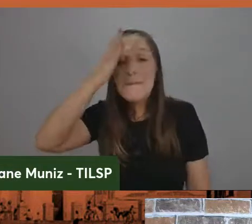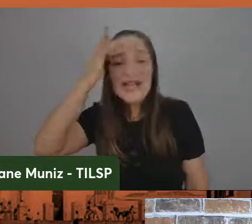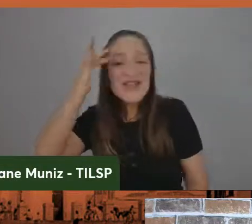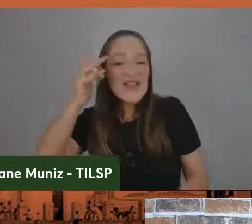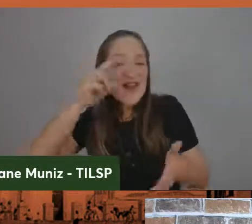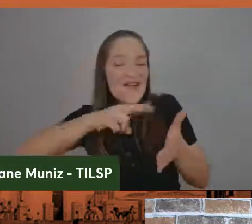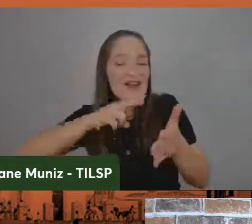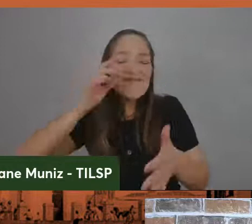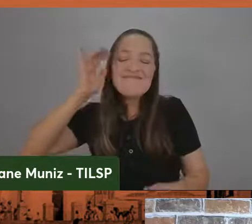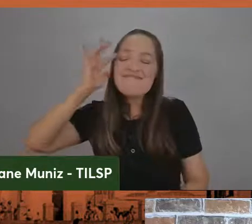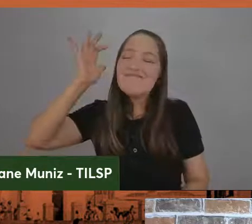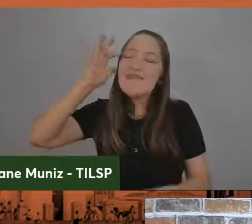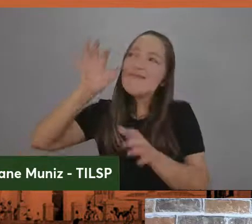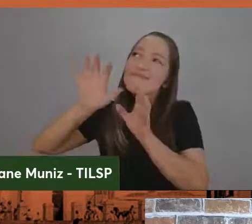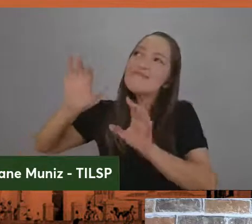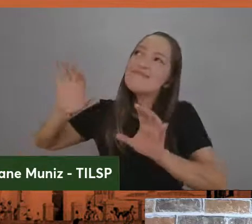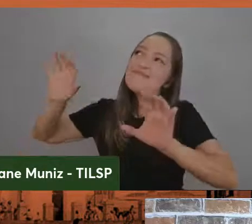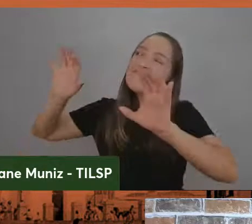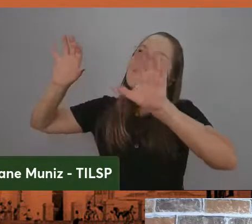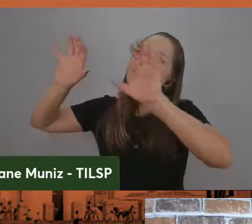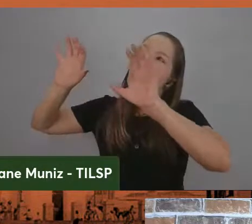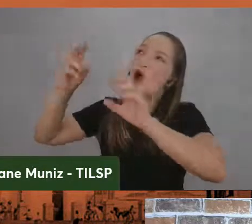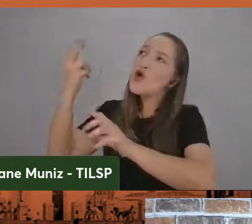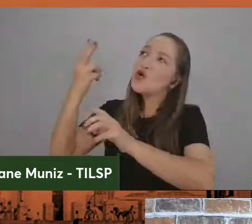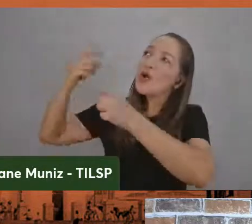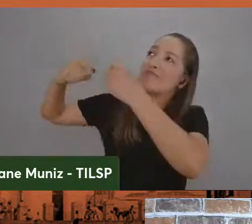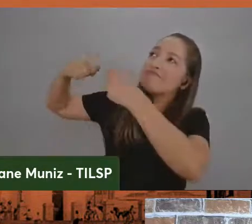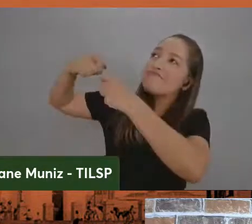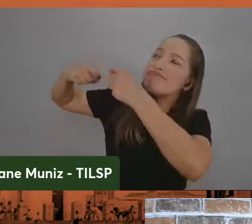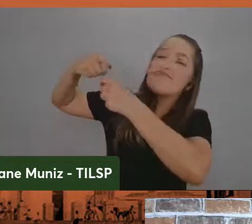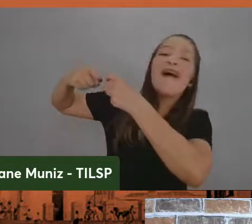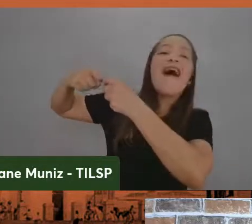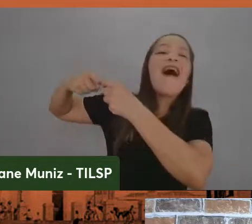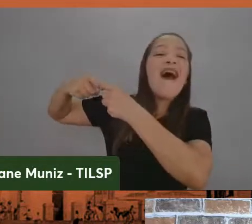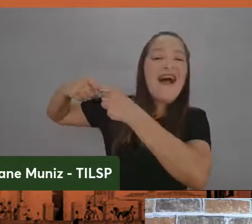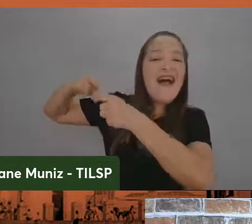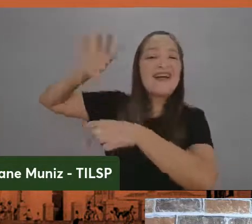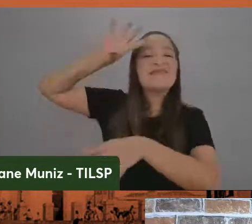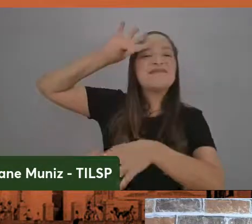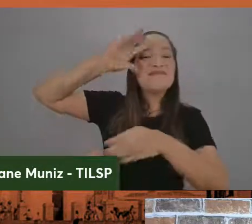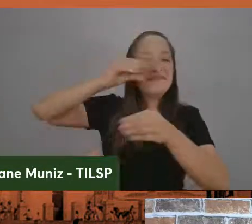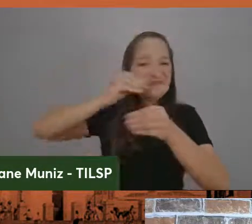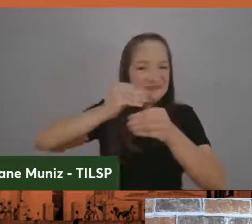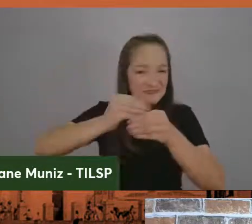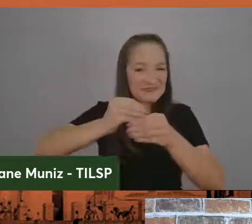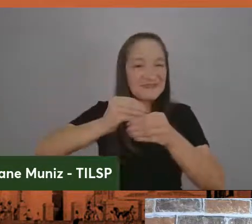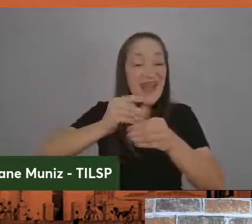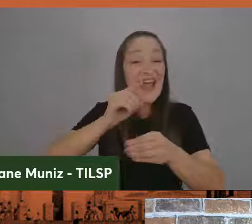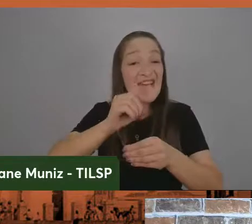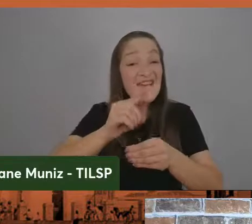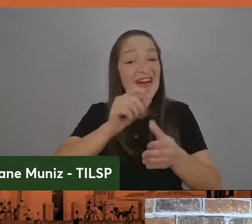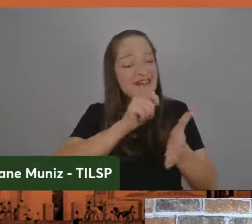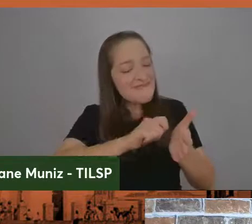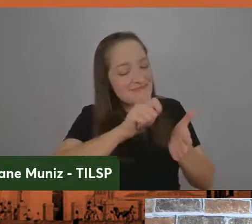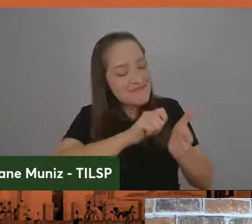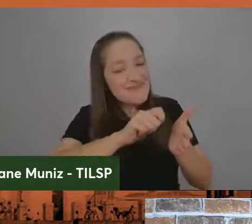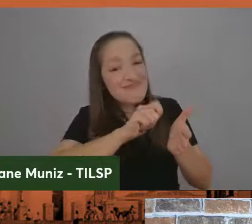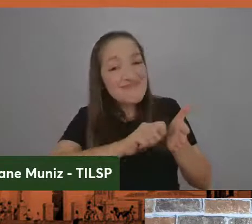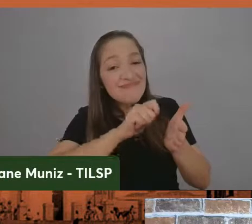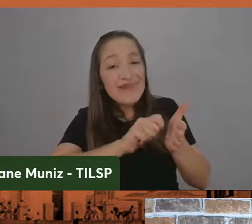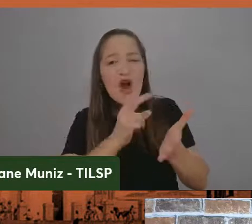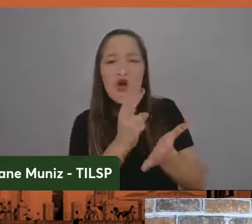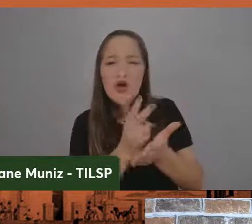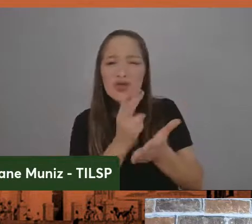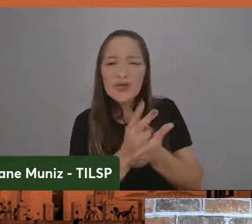dar, vamos dizer, esse espaço para o leitor imaginar, para ele continuar a escrever o livro, para ele